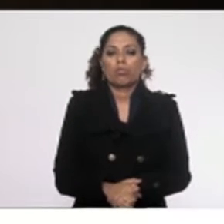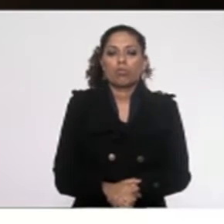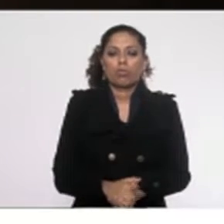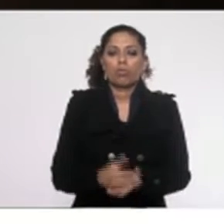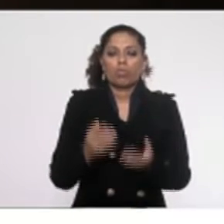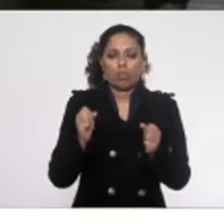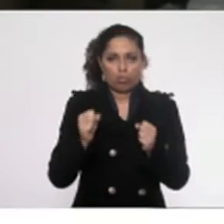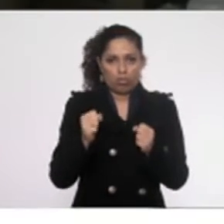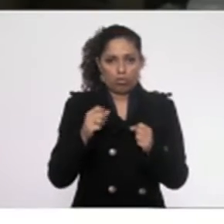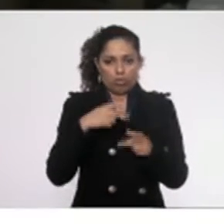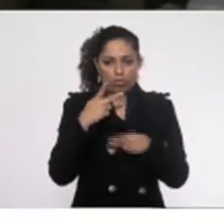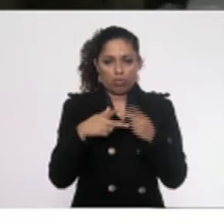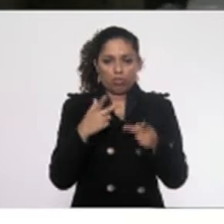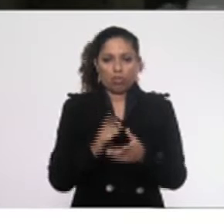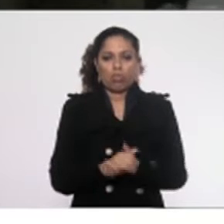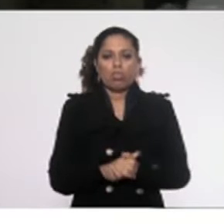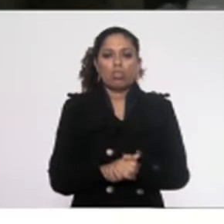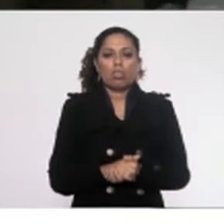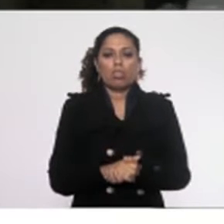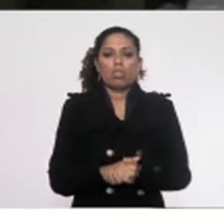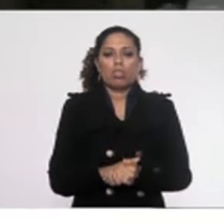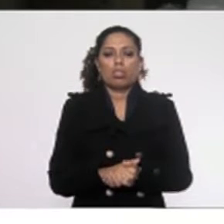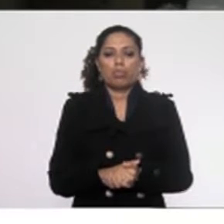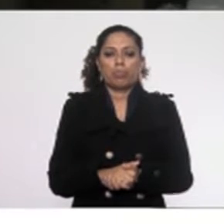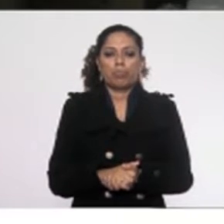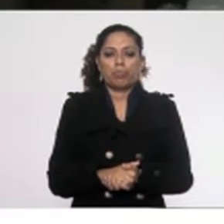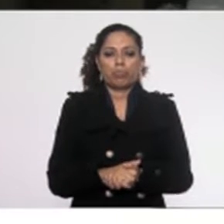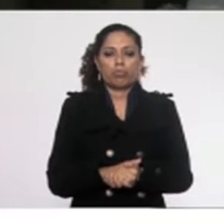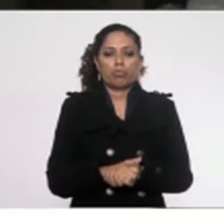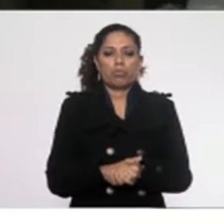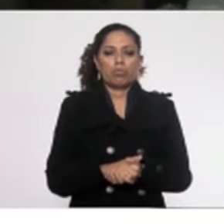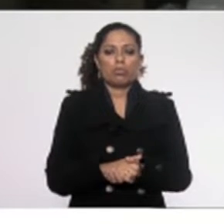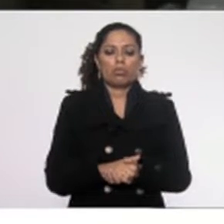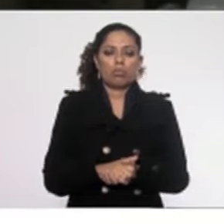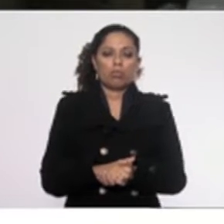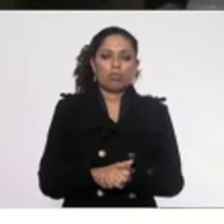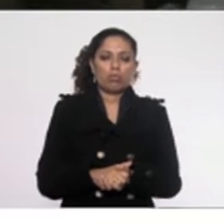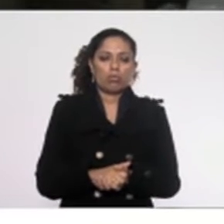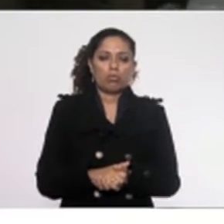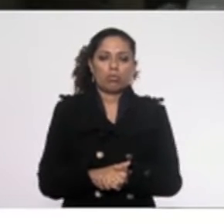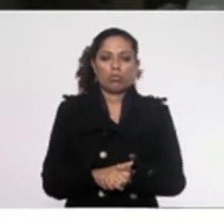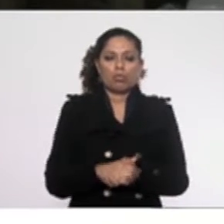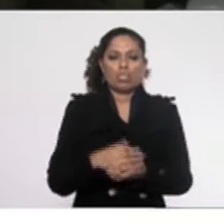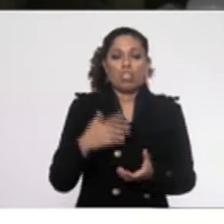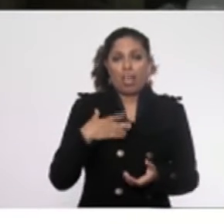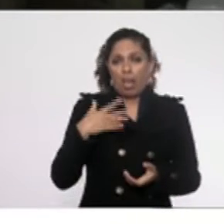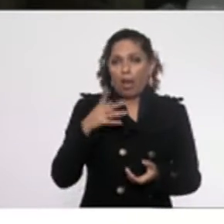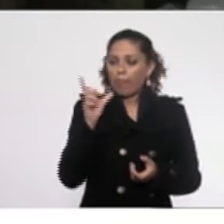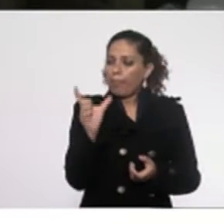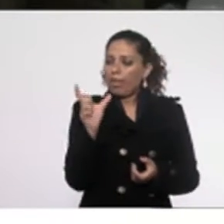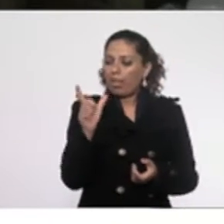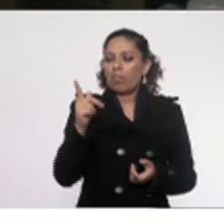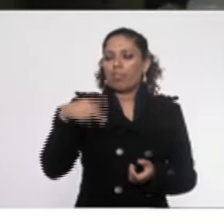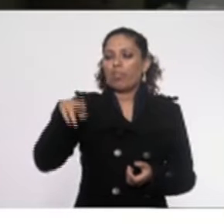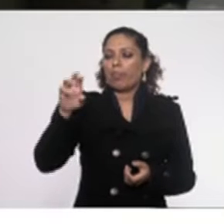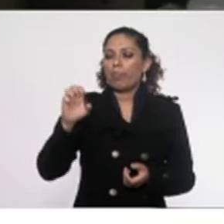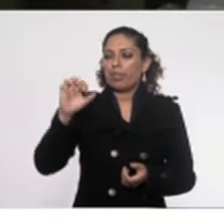Claro, deputado. Sempre. Olha só. Quanto à palavra